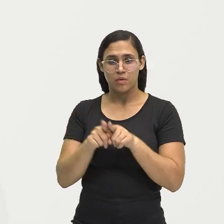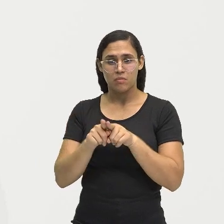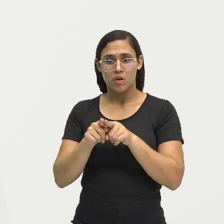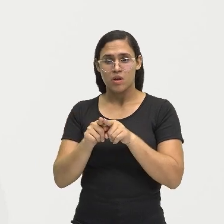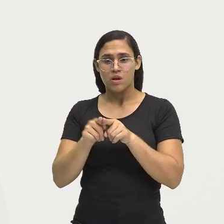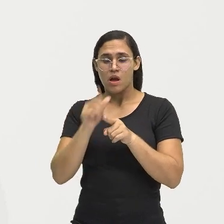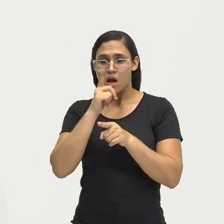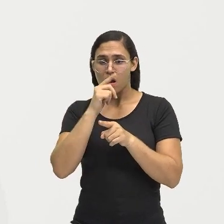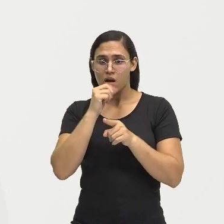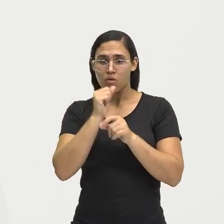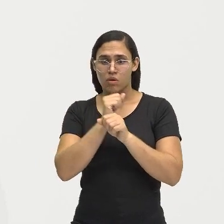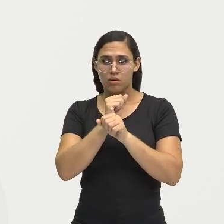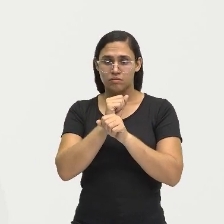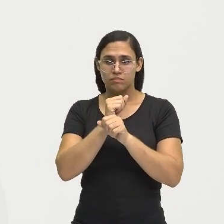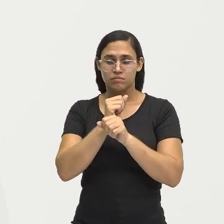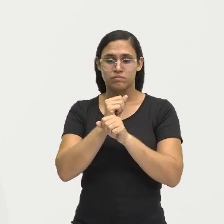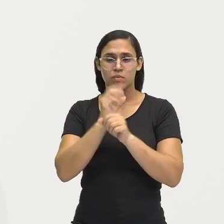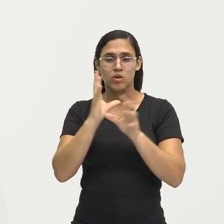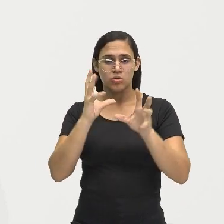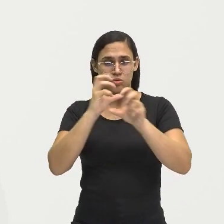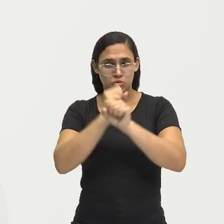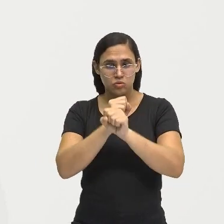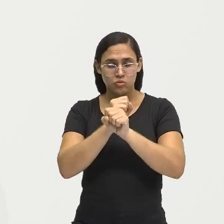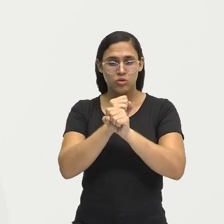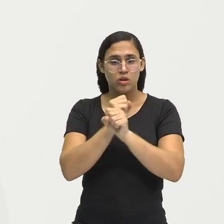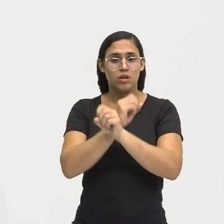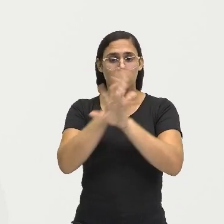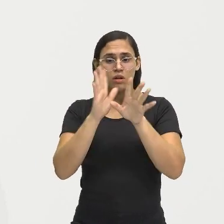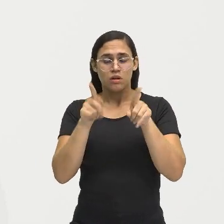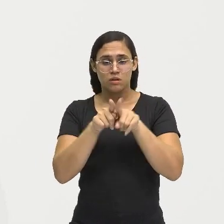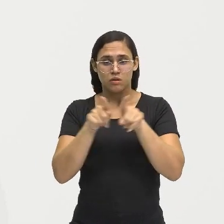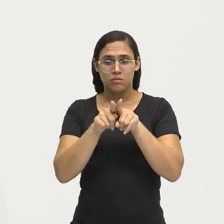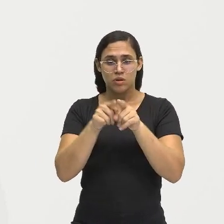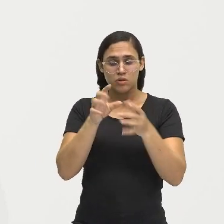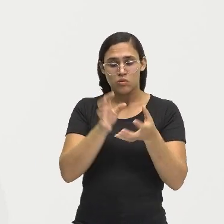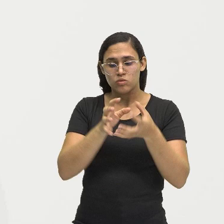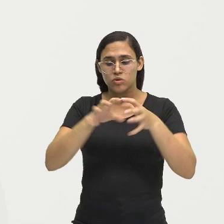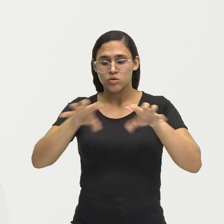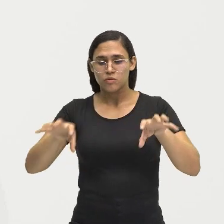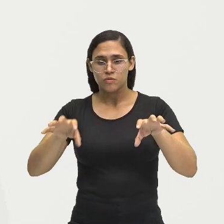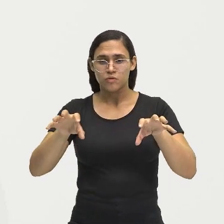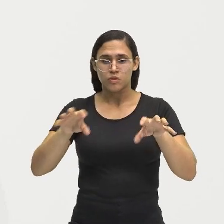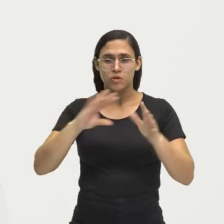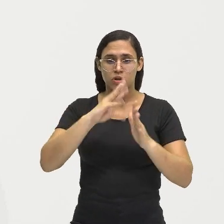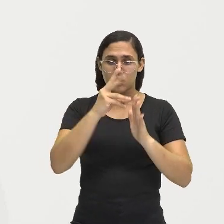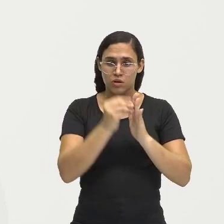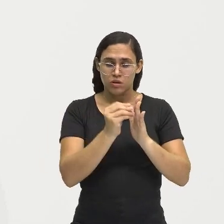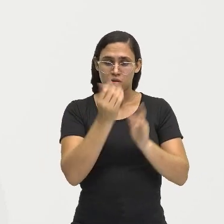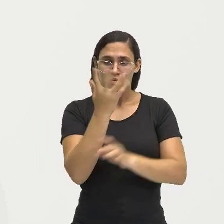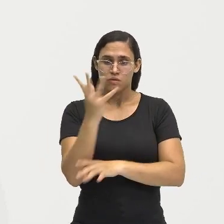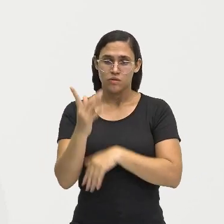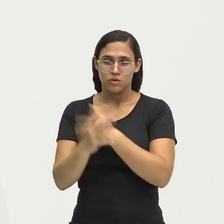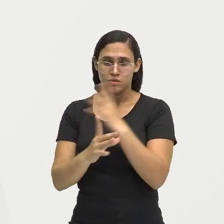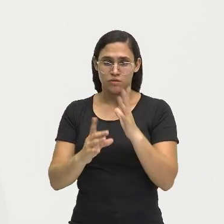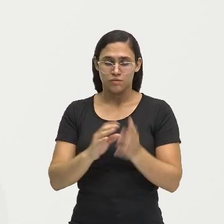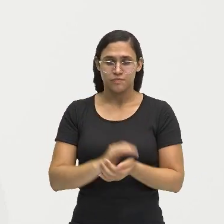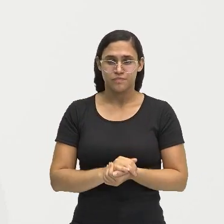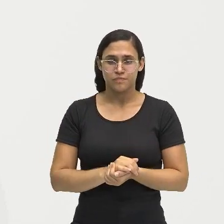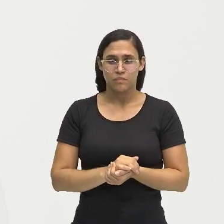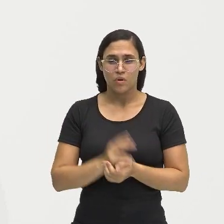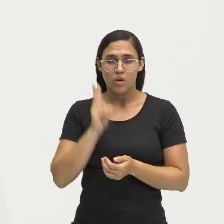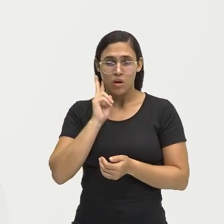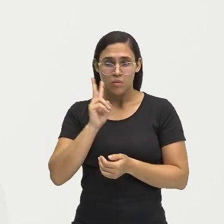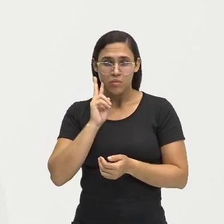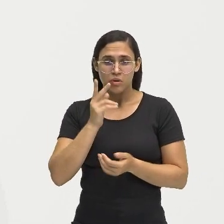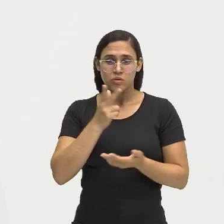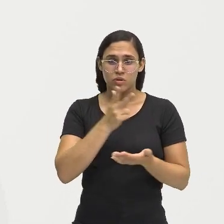pode observar na imagem, tá? Então, assim que a gente divide a floresta amazônica, não inundável e inundável. Lembrando que a terra firme ela